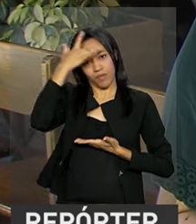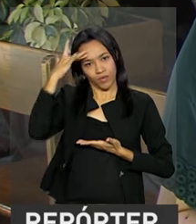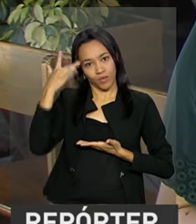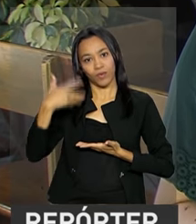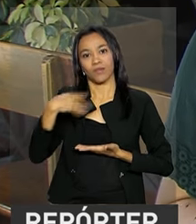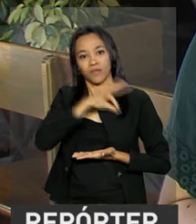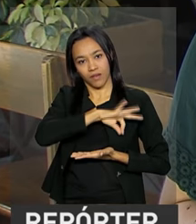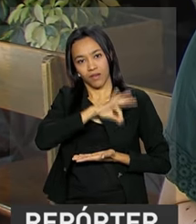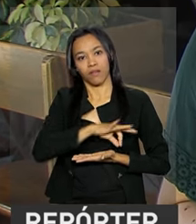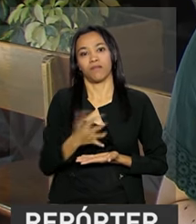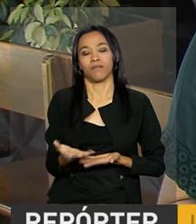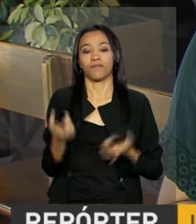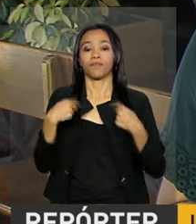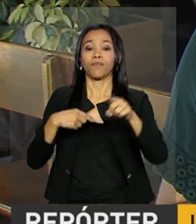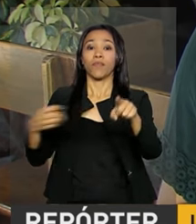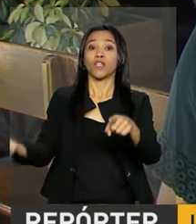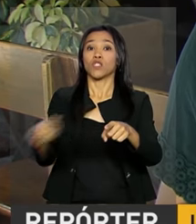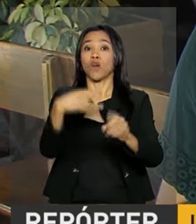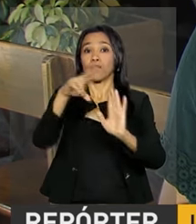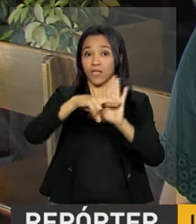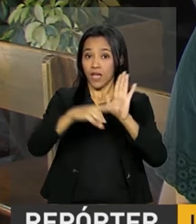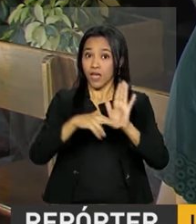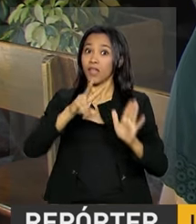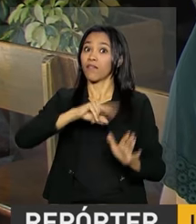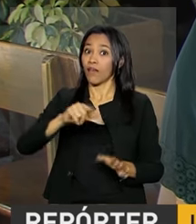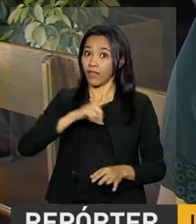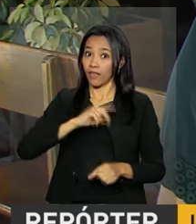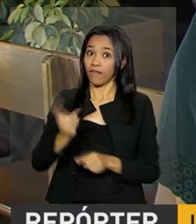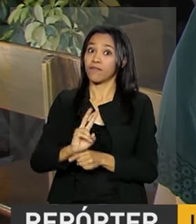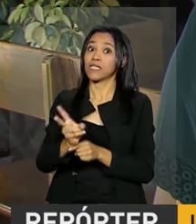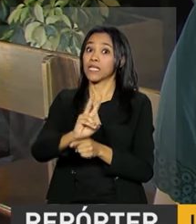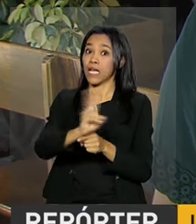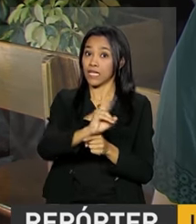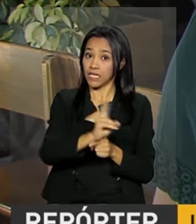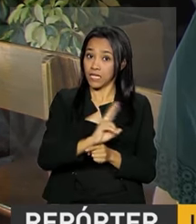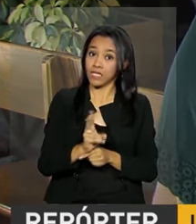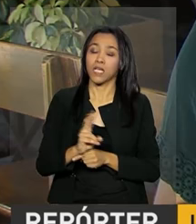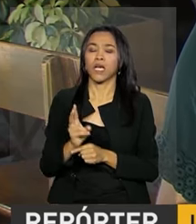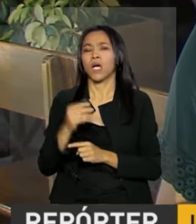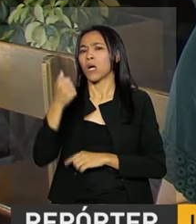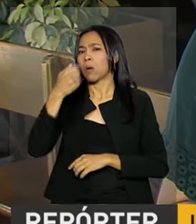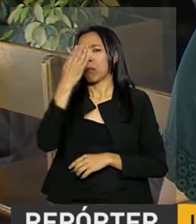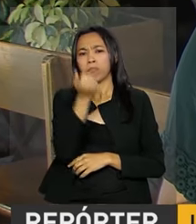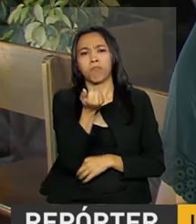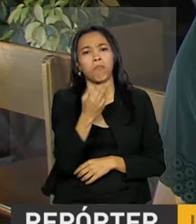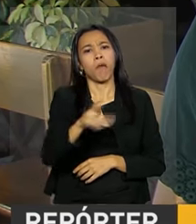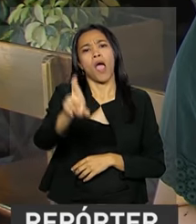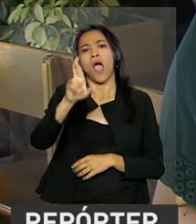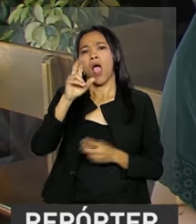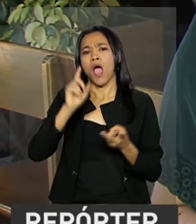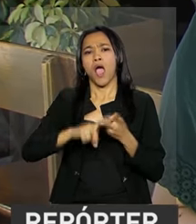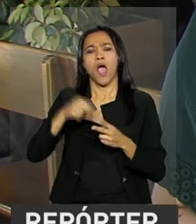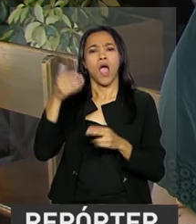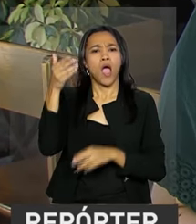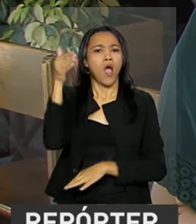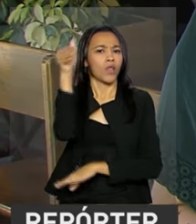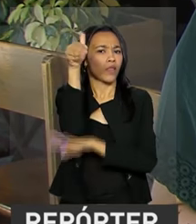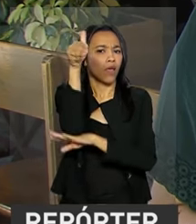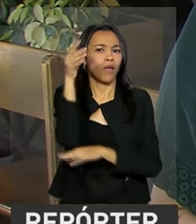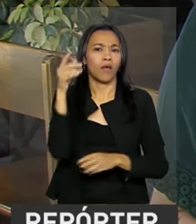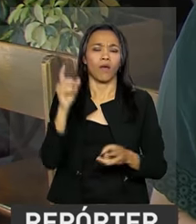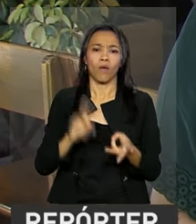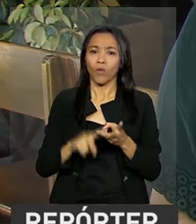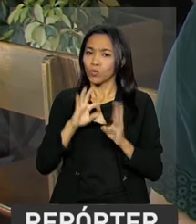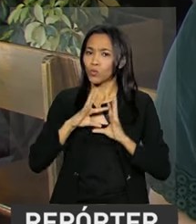novas regras vão contar com fiscalização dos próprios empregados. Nos bares, restaurantes e hotéis com mais de 60